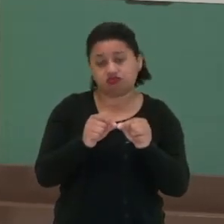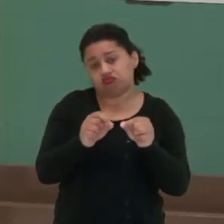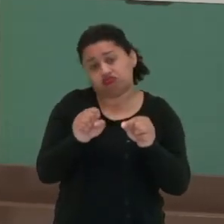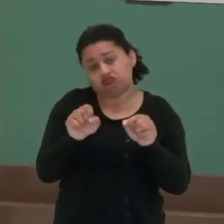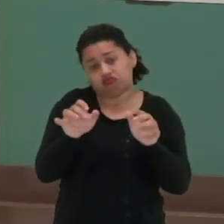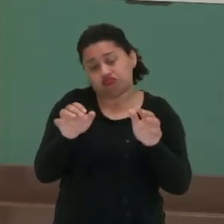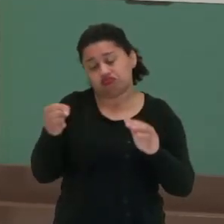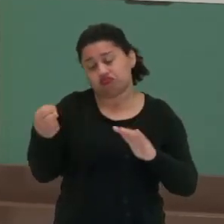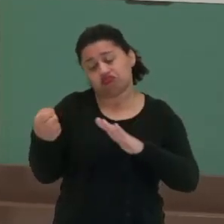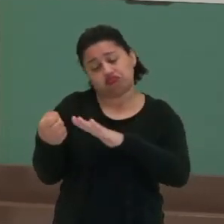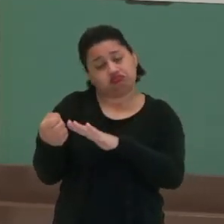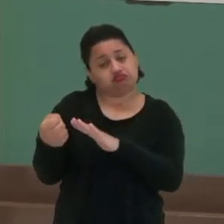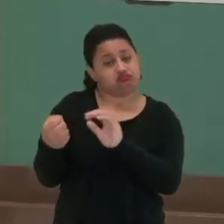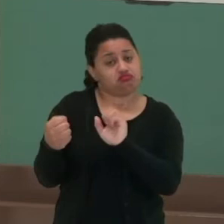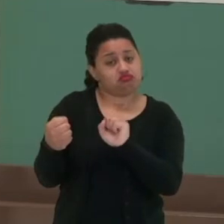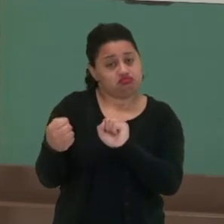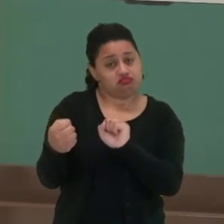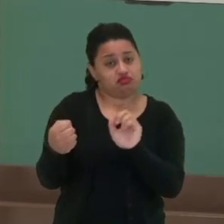mão o tempo que eu quiser.